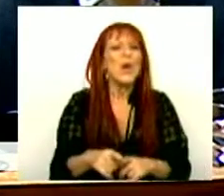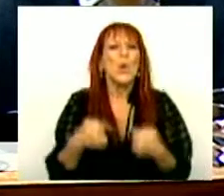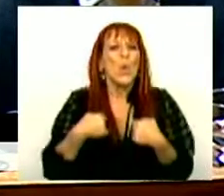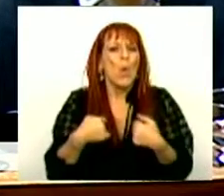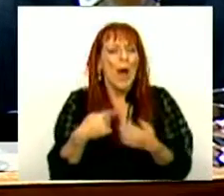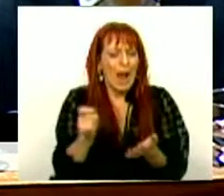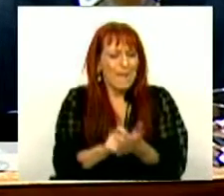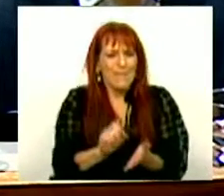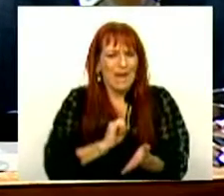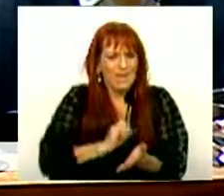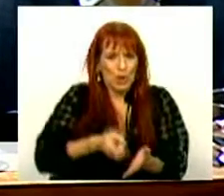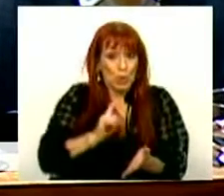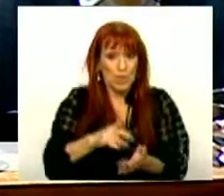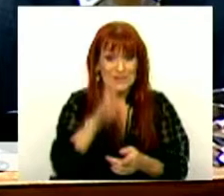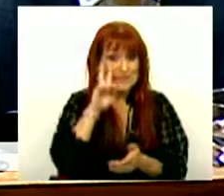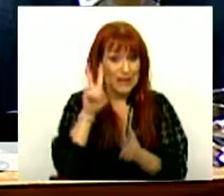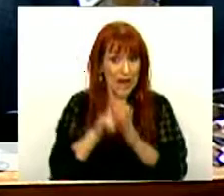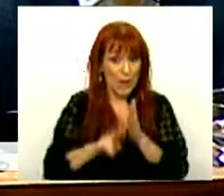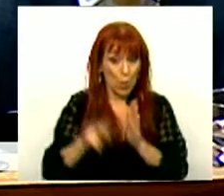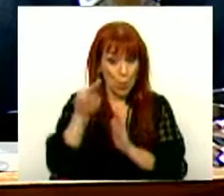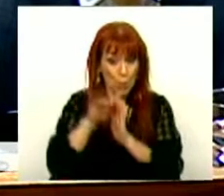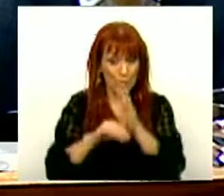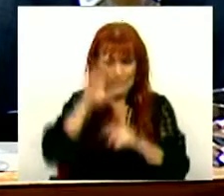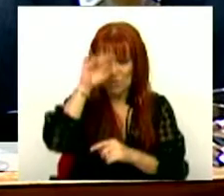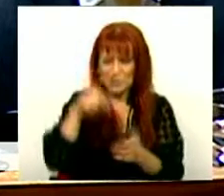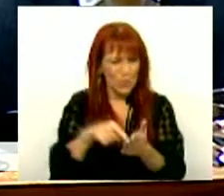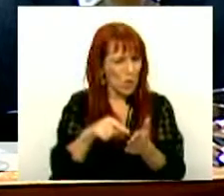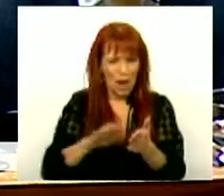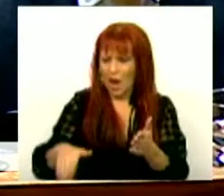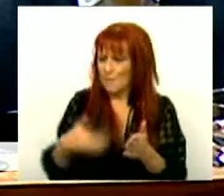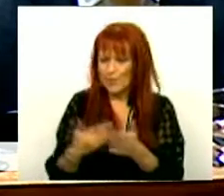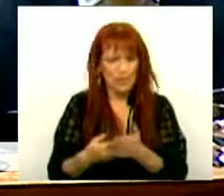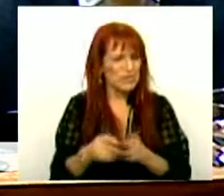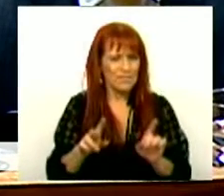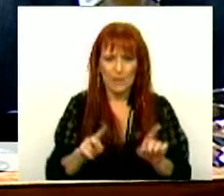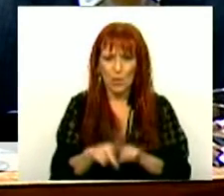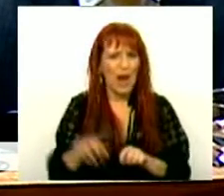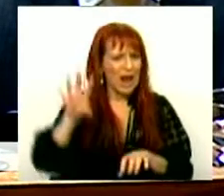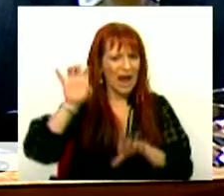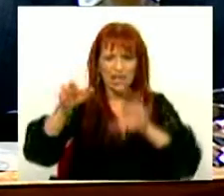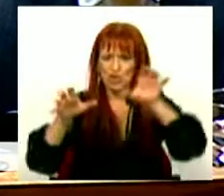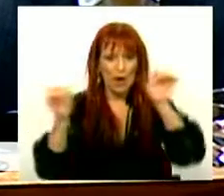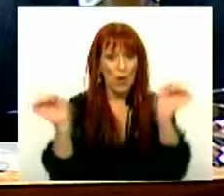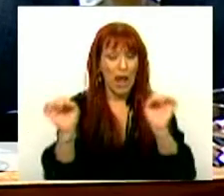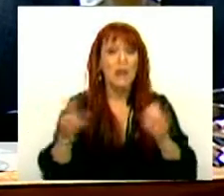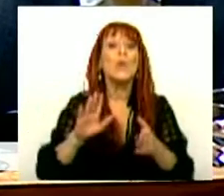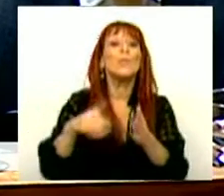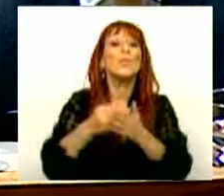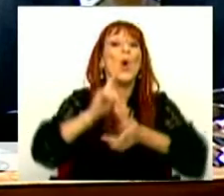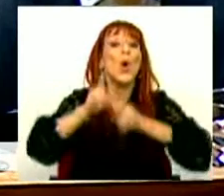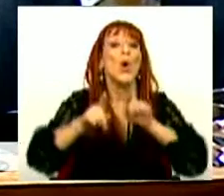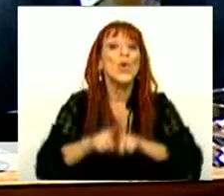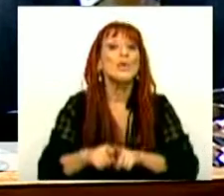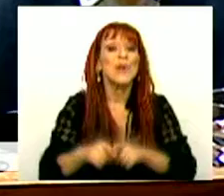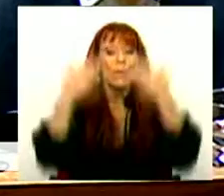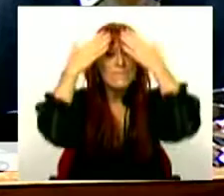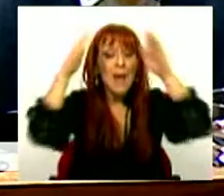minha agenda. Se ler o programa de governo, nada se propõe em matéria de regionalização. O que se propõe é a